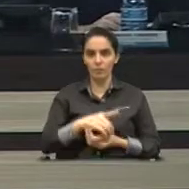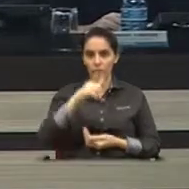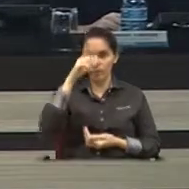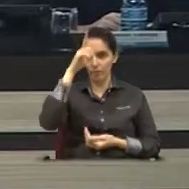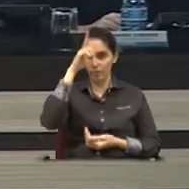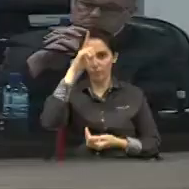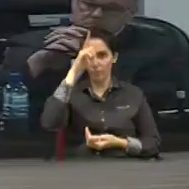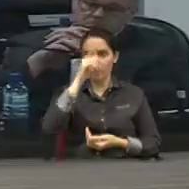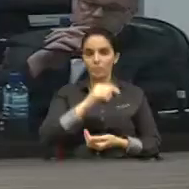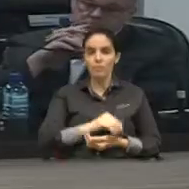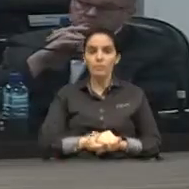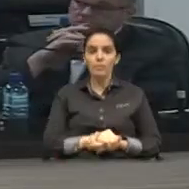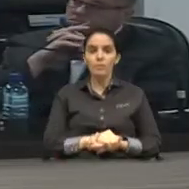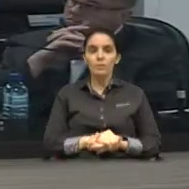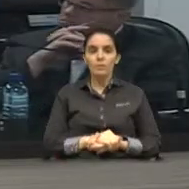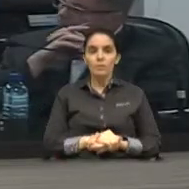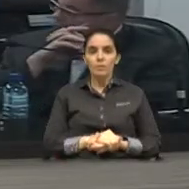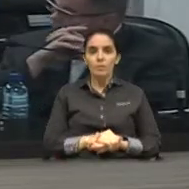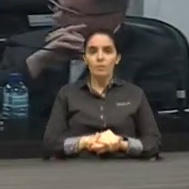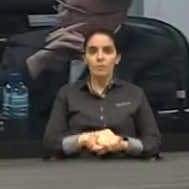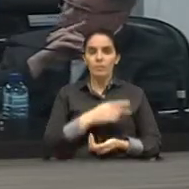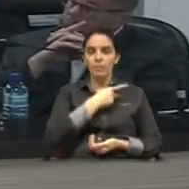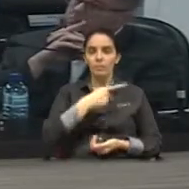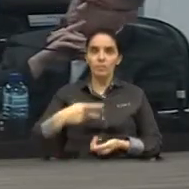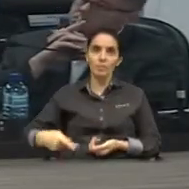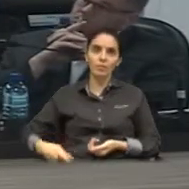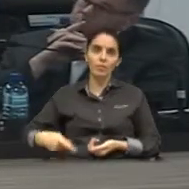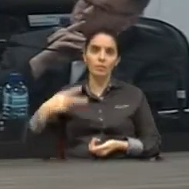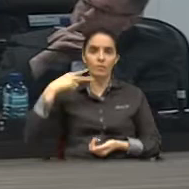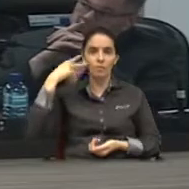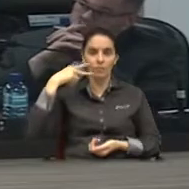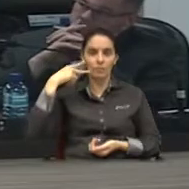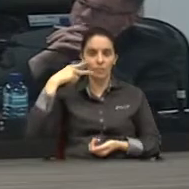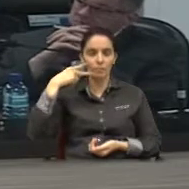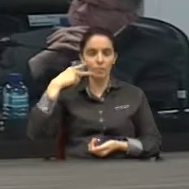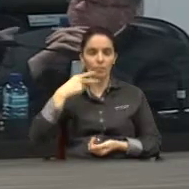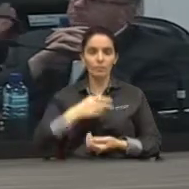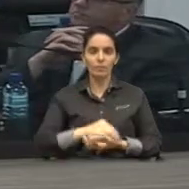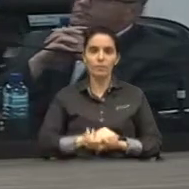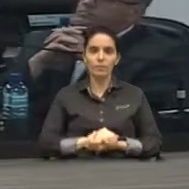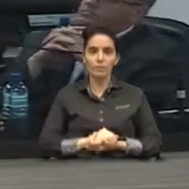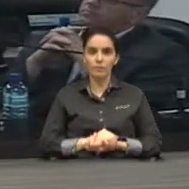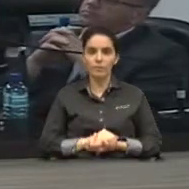Sidney Pascotto. Presidente, vereadores, vereador público presente.